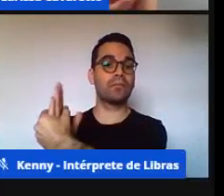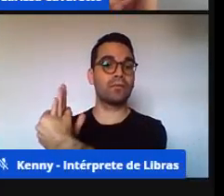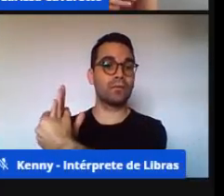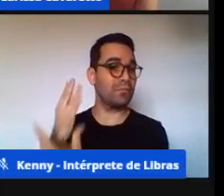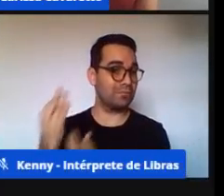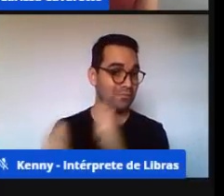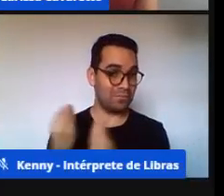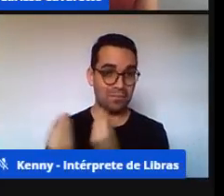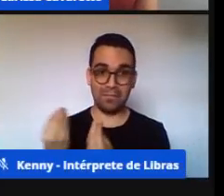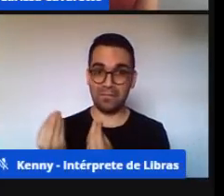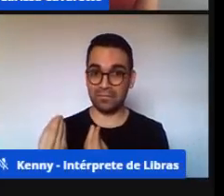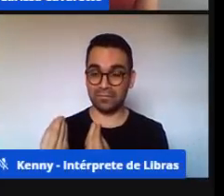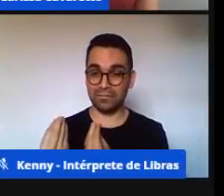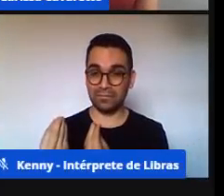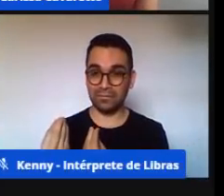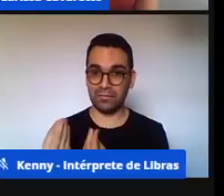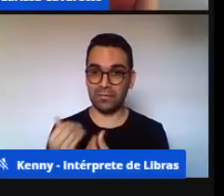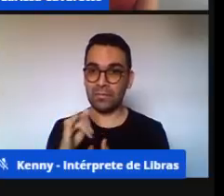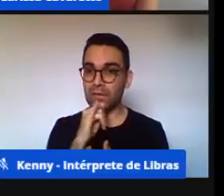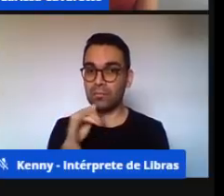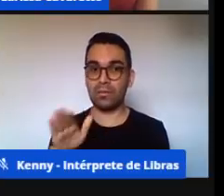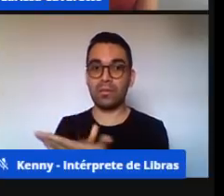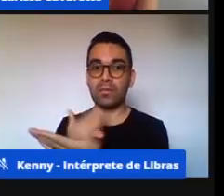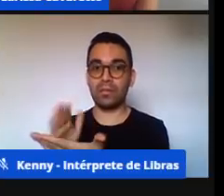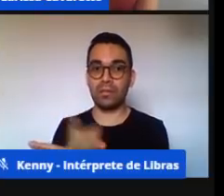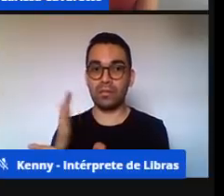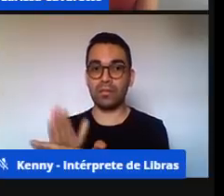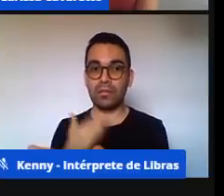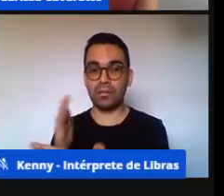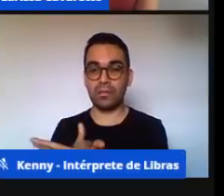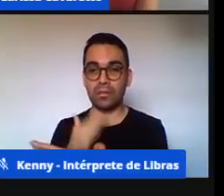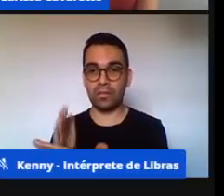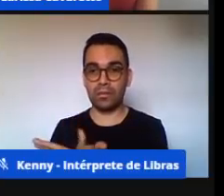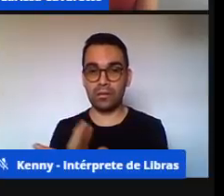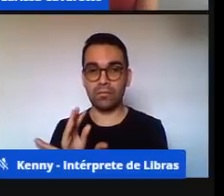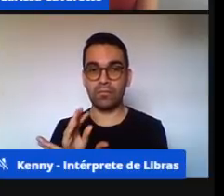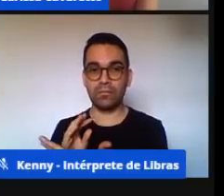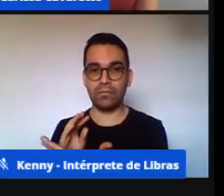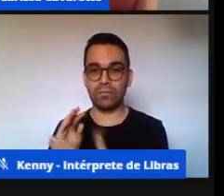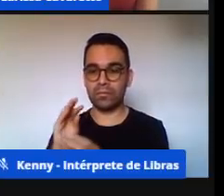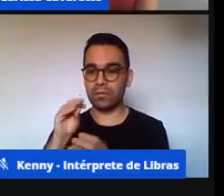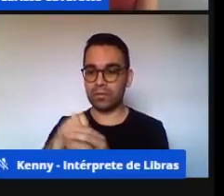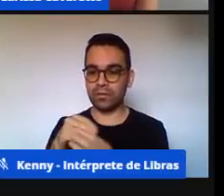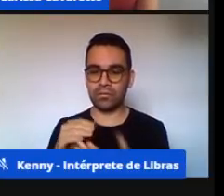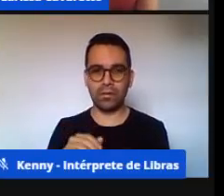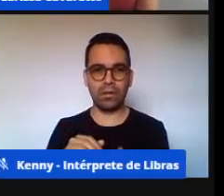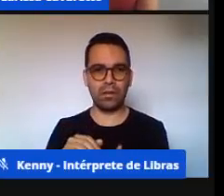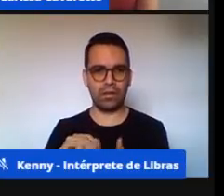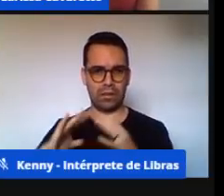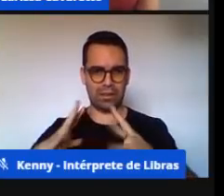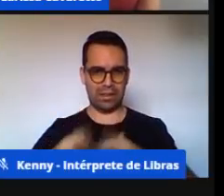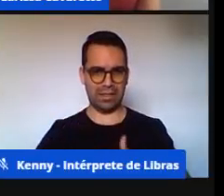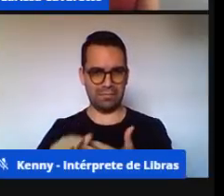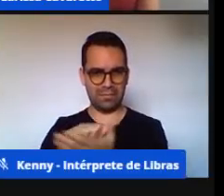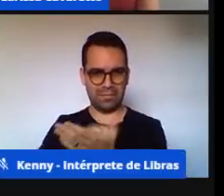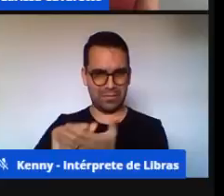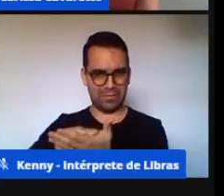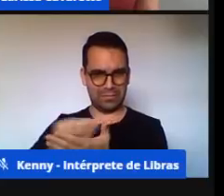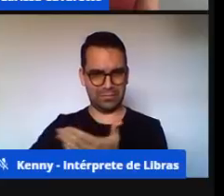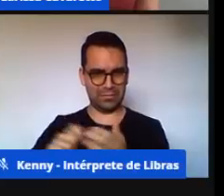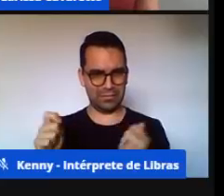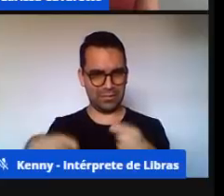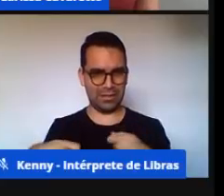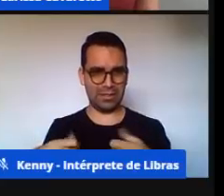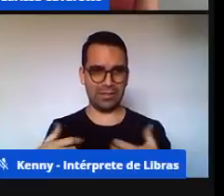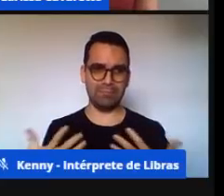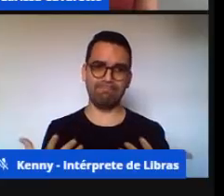consegue higienizar, às vezes, a parte externa do livro, mas a parte interna do livro acaba sendo difícil de higienizar. É impossível usar a